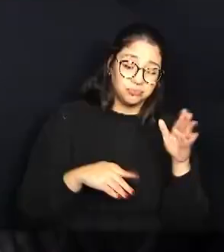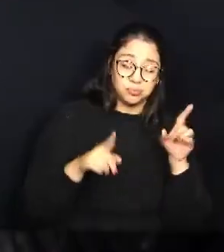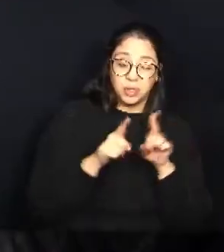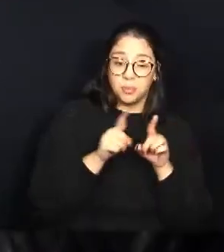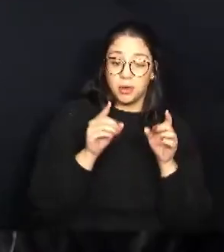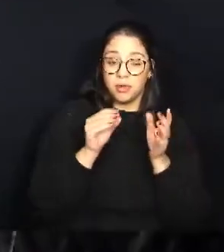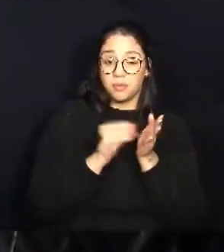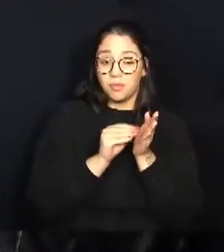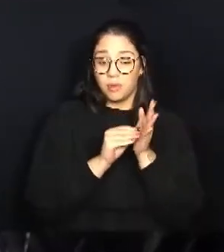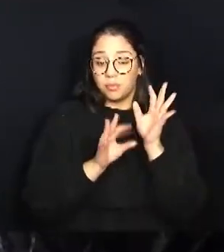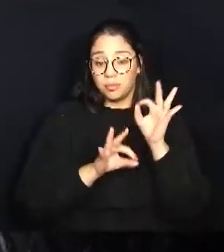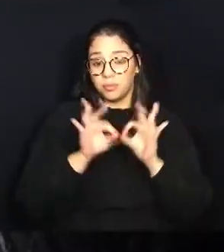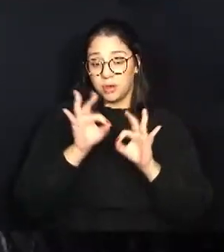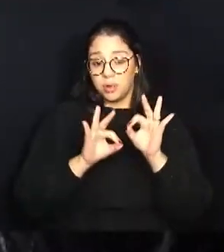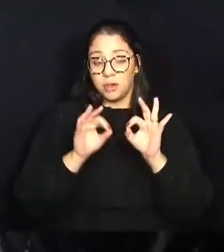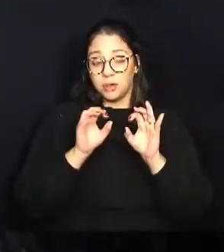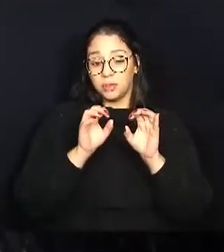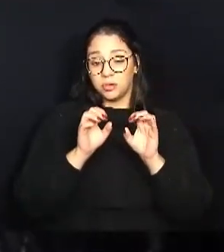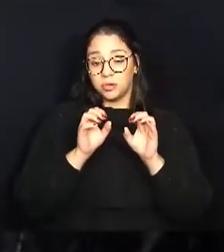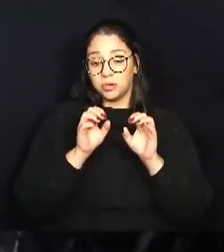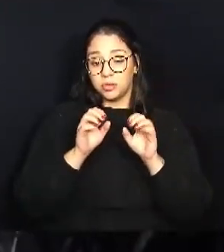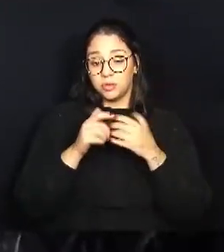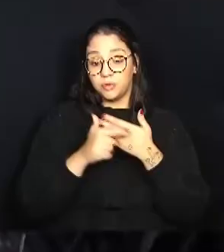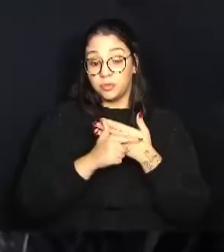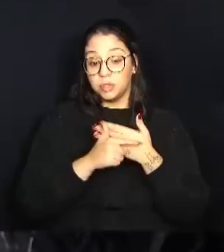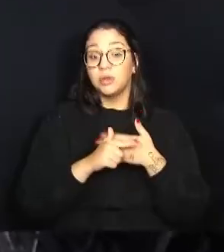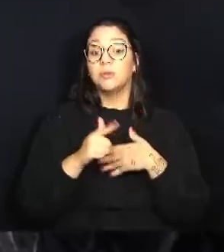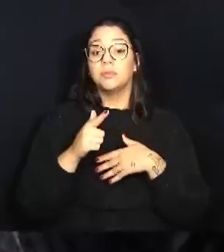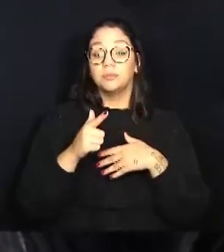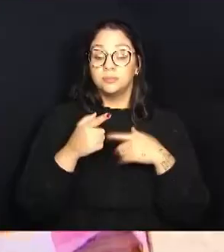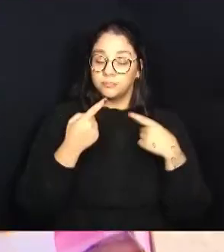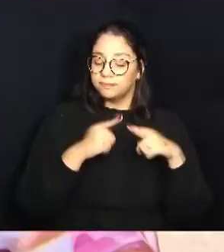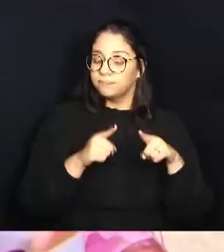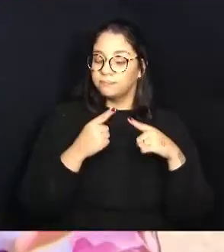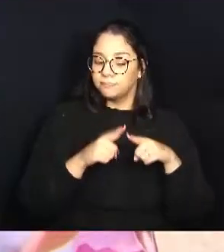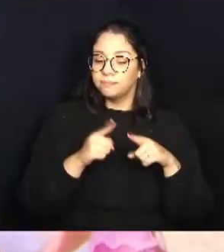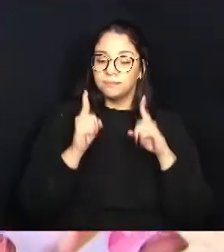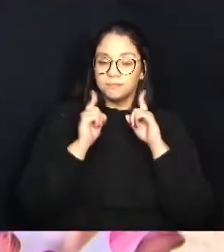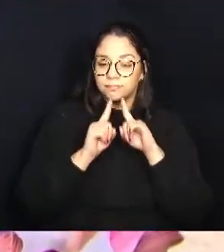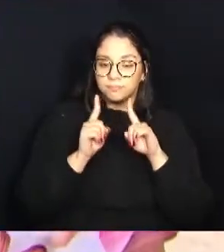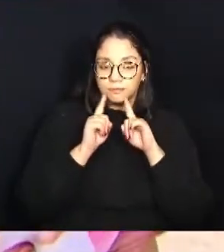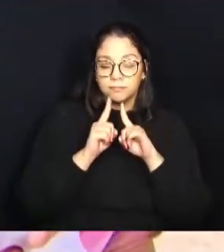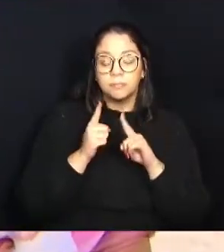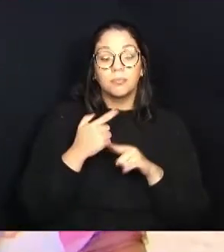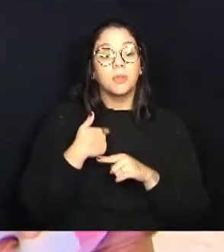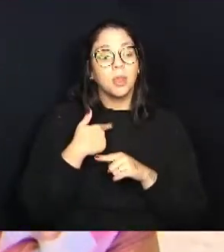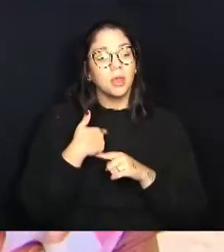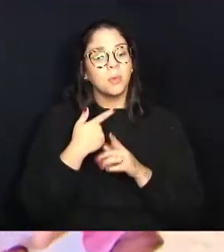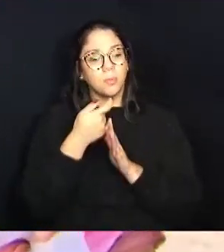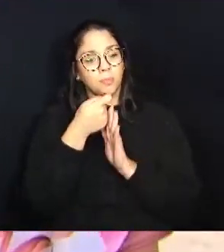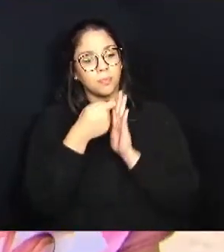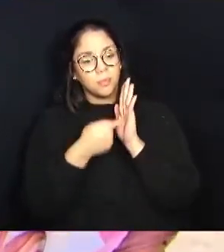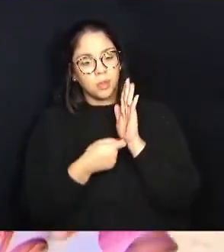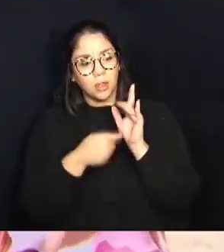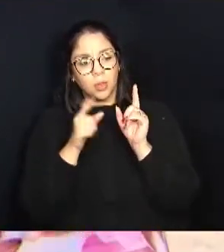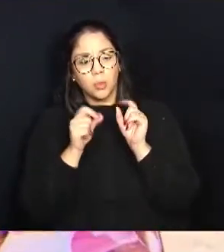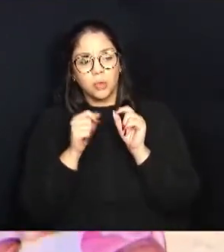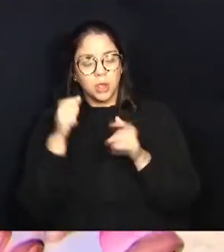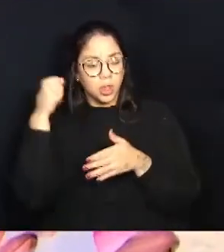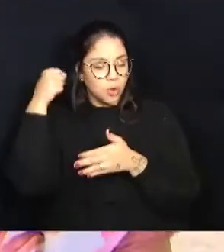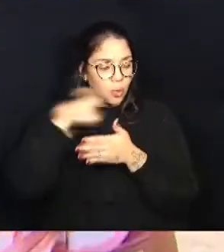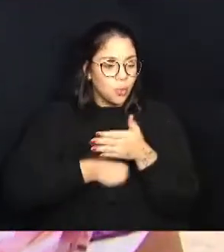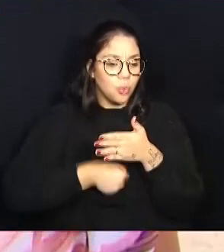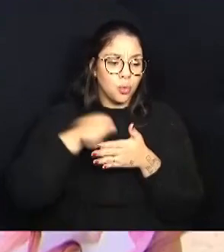para monitor escolar a motivou a fazer este questionamento. O requerimento diz respeito à luta da carreira